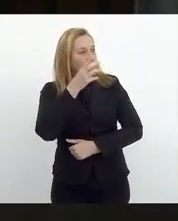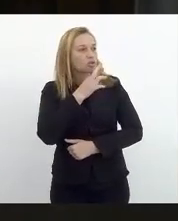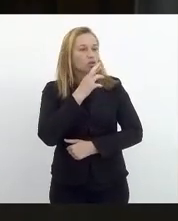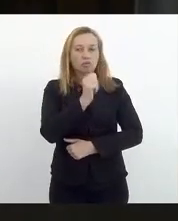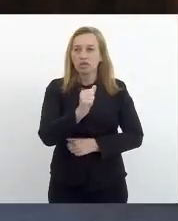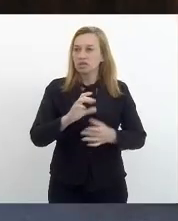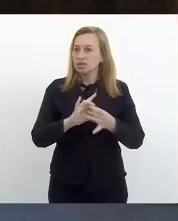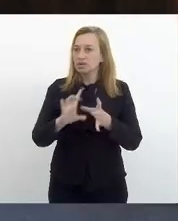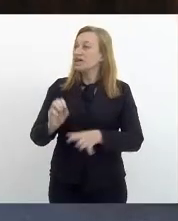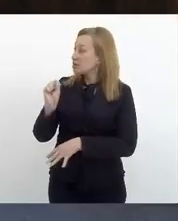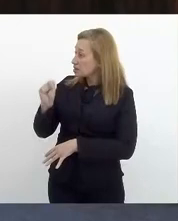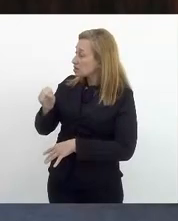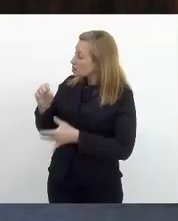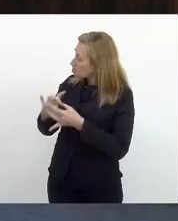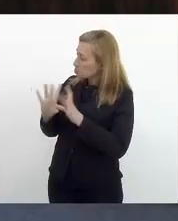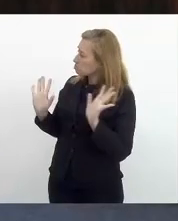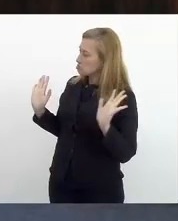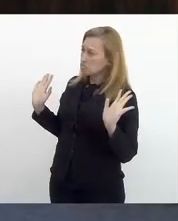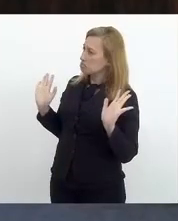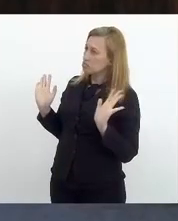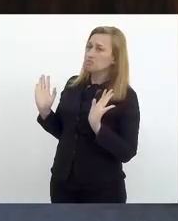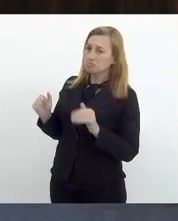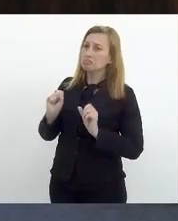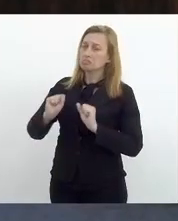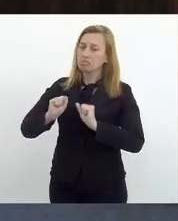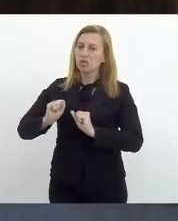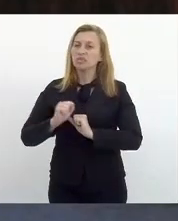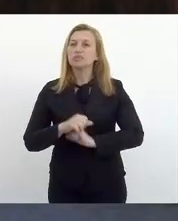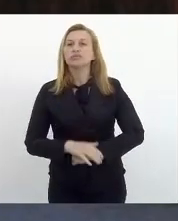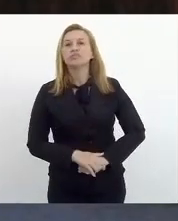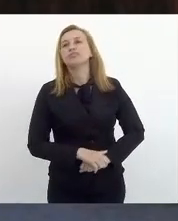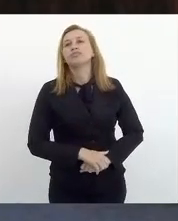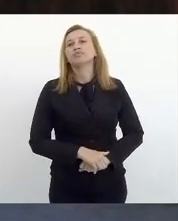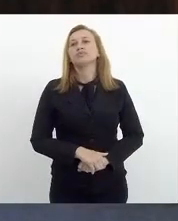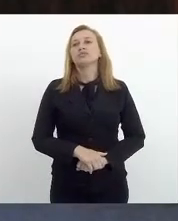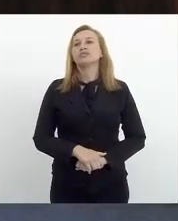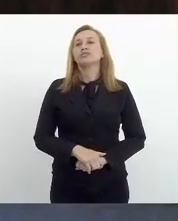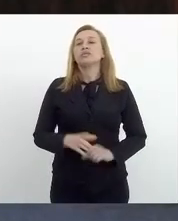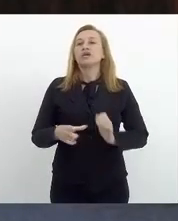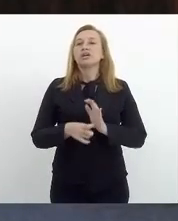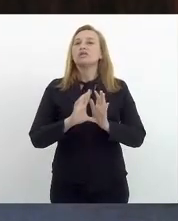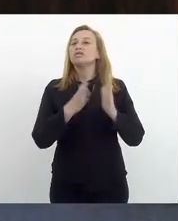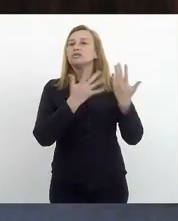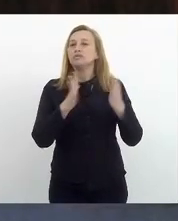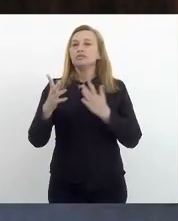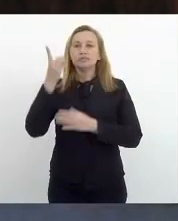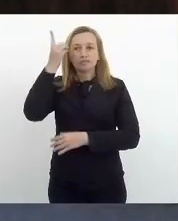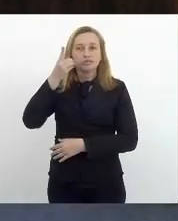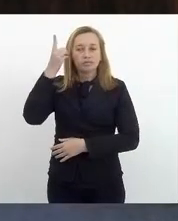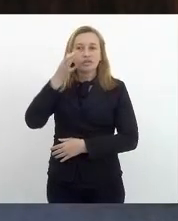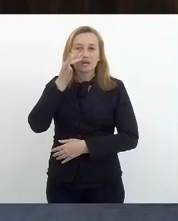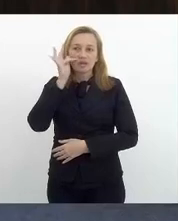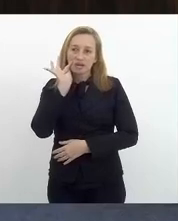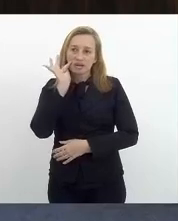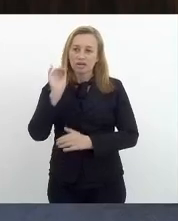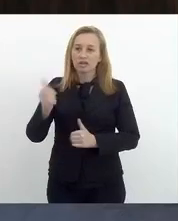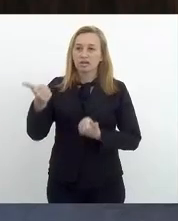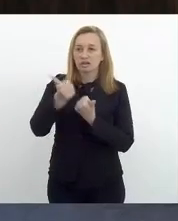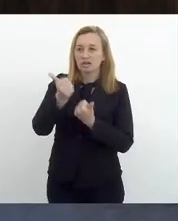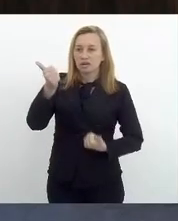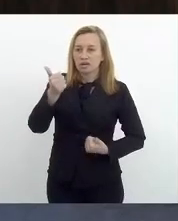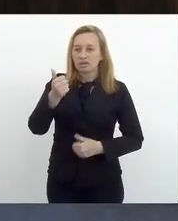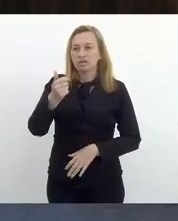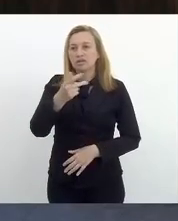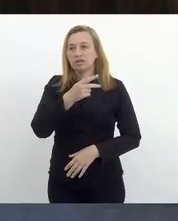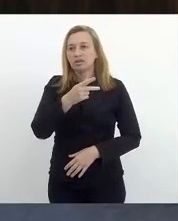município autorizar prefeito pode ser essa forma sem antes cumprimentando aqui o deputado Flávio serafini vice-presidente da